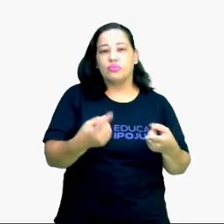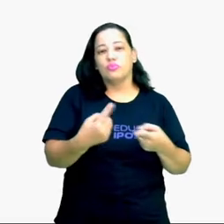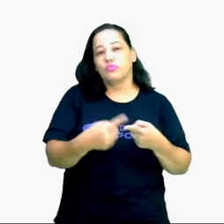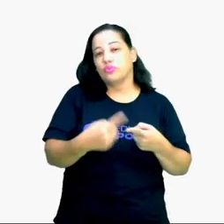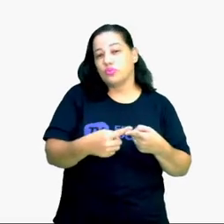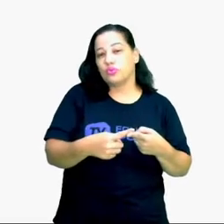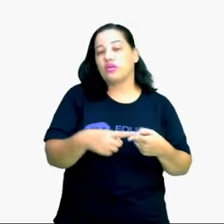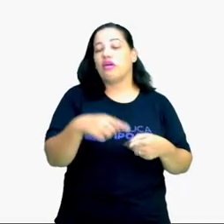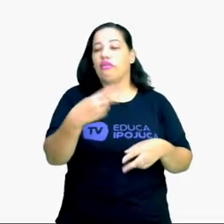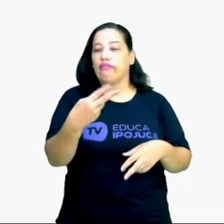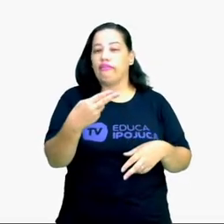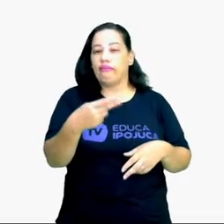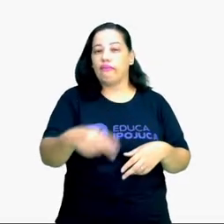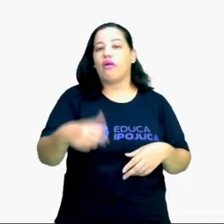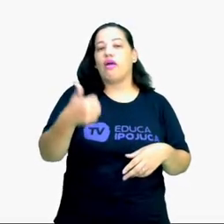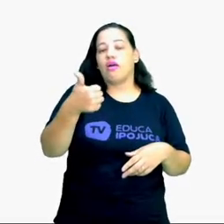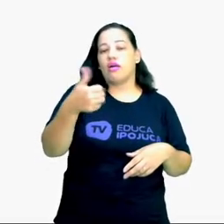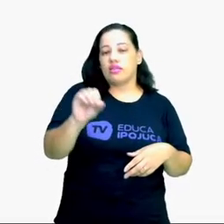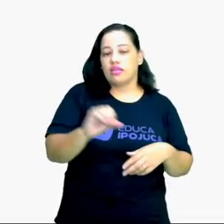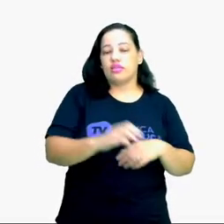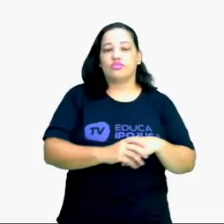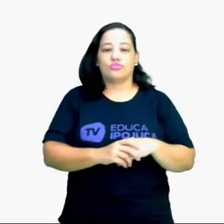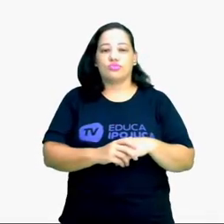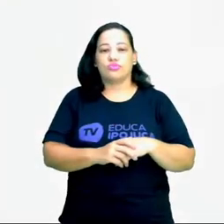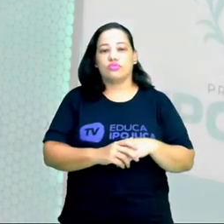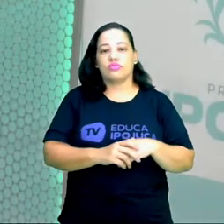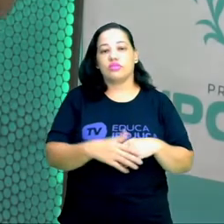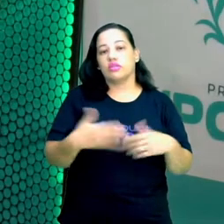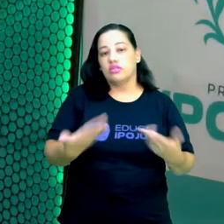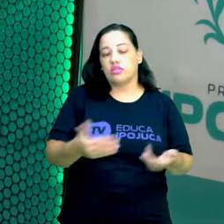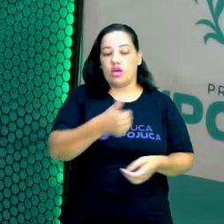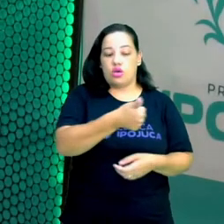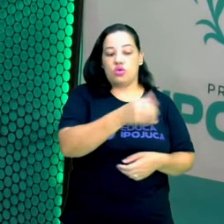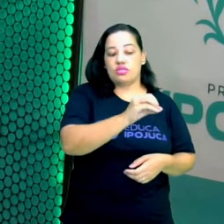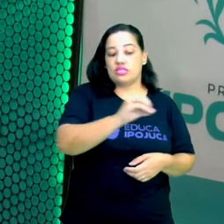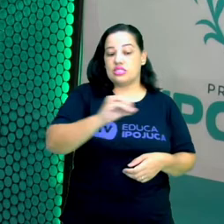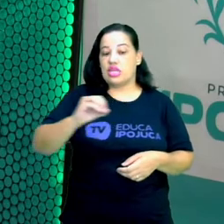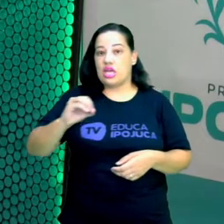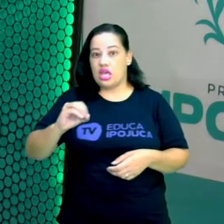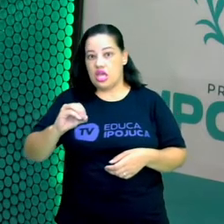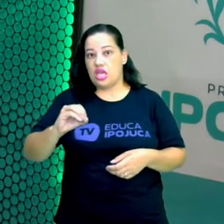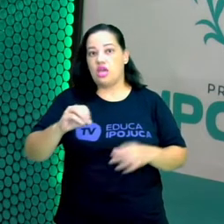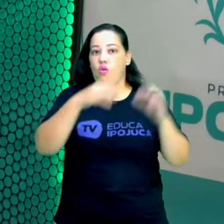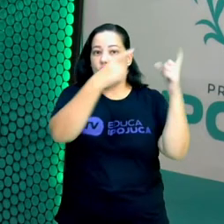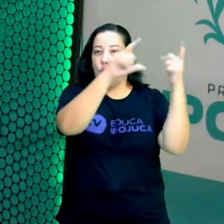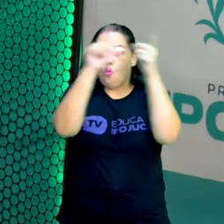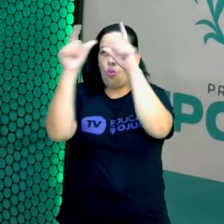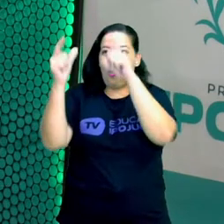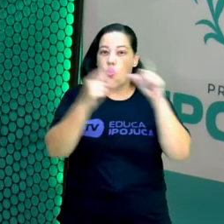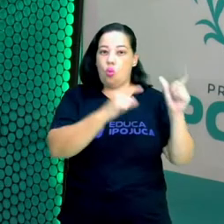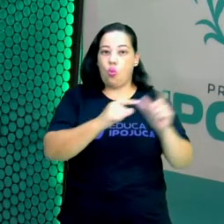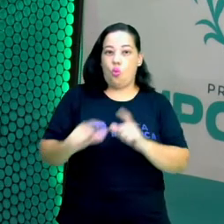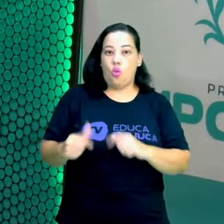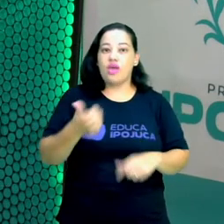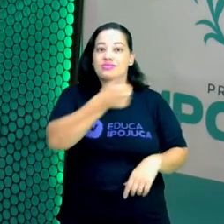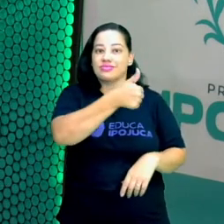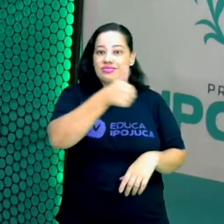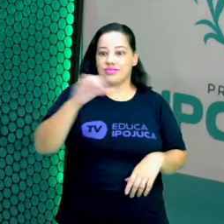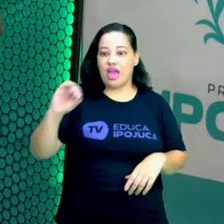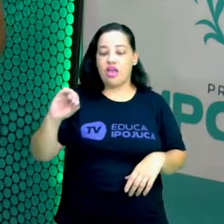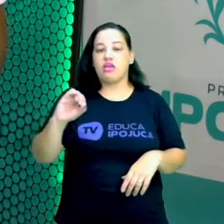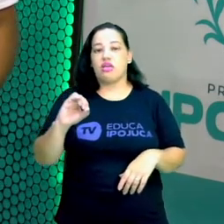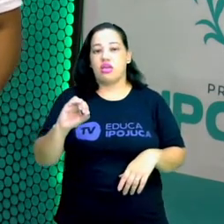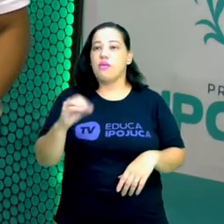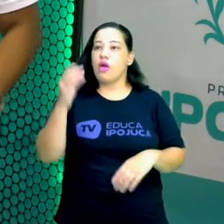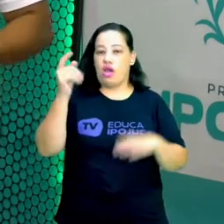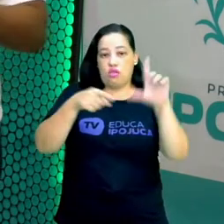10. Então, raiz quadrada de 100, 100 quadrinhos é 10, porque o lado do quadrado